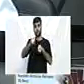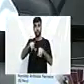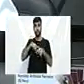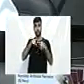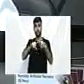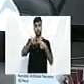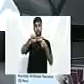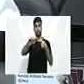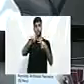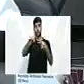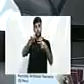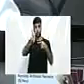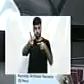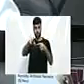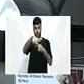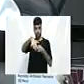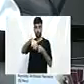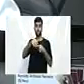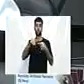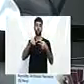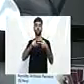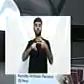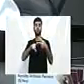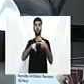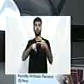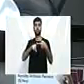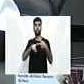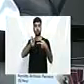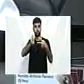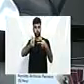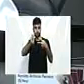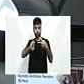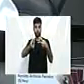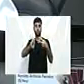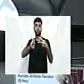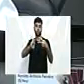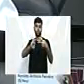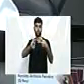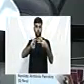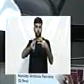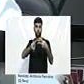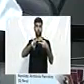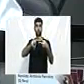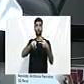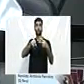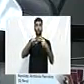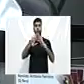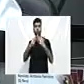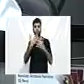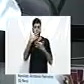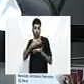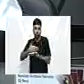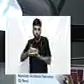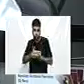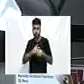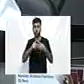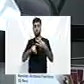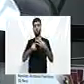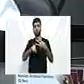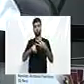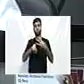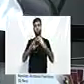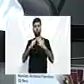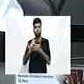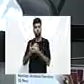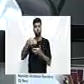po lá de Nova vosa eh o Centro Educacional infantil milam de Oliveira Fernandes a creche Maria